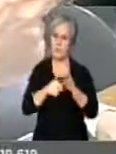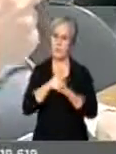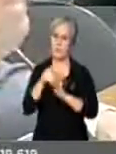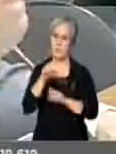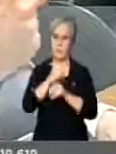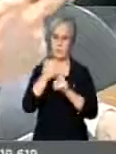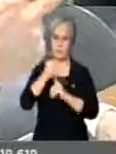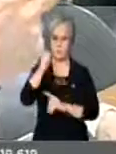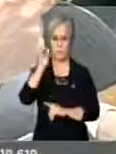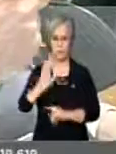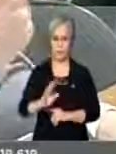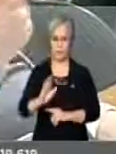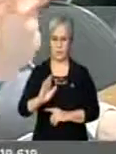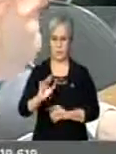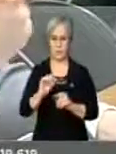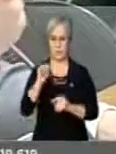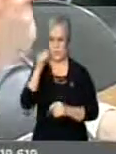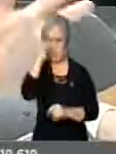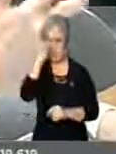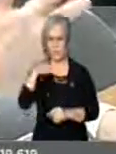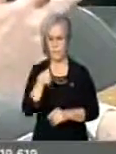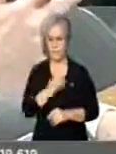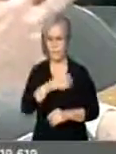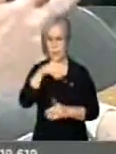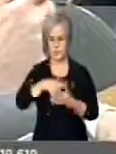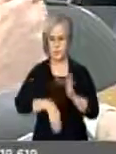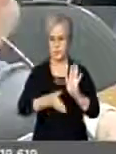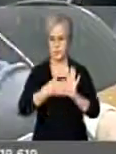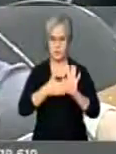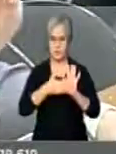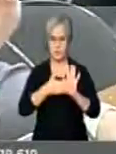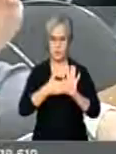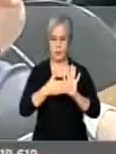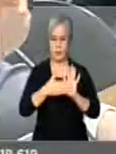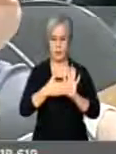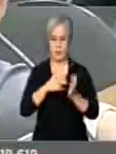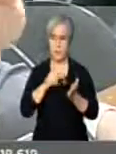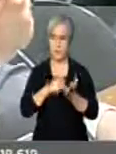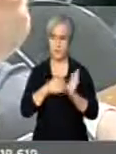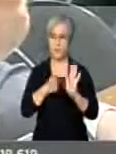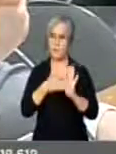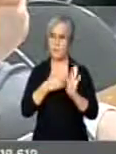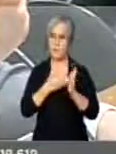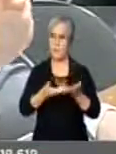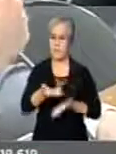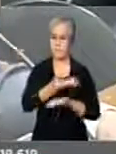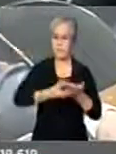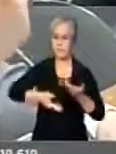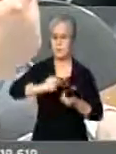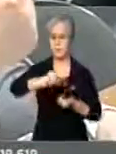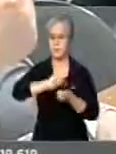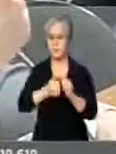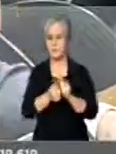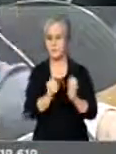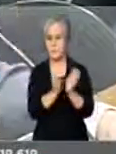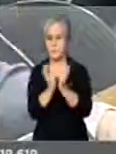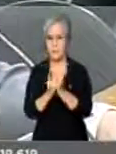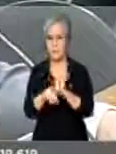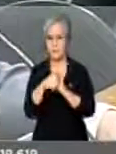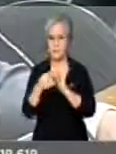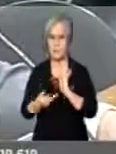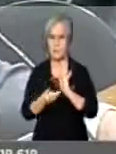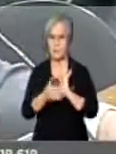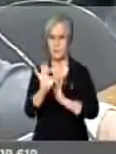Evitou que nós pudéssemos votar uma proposta que não tinha sequer a articulação das bancadas na Câmara